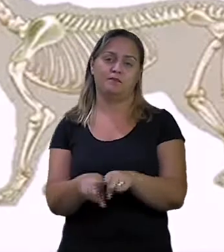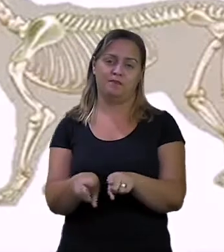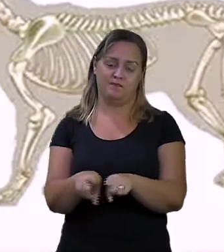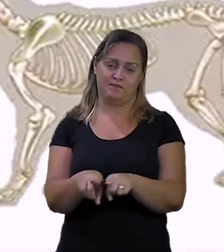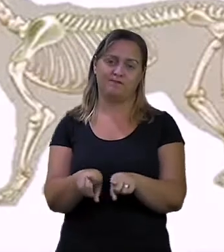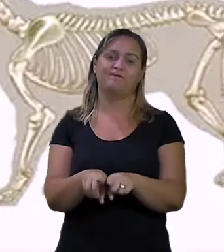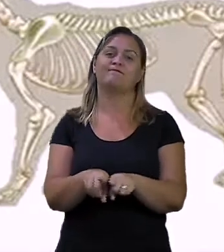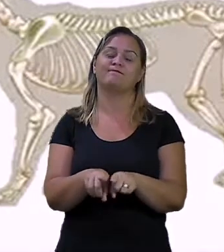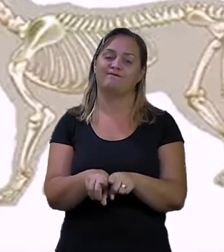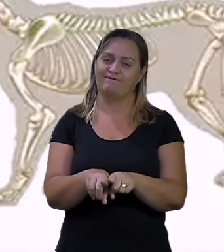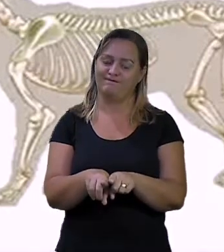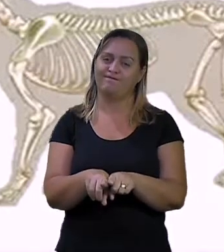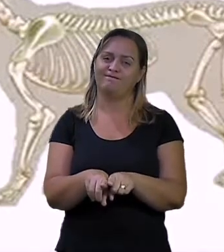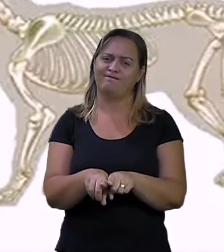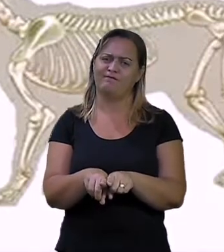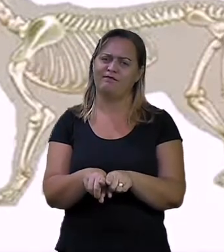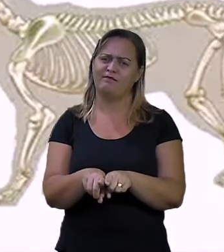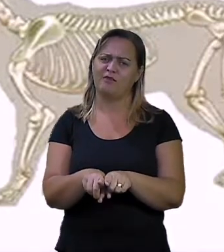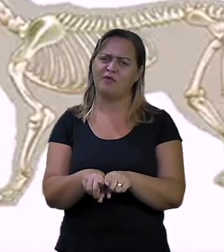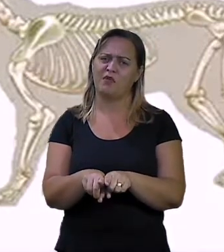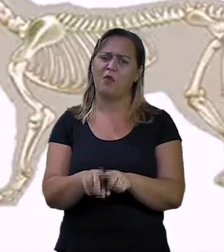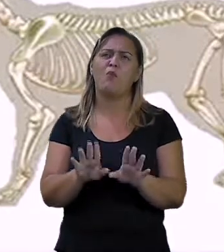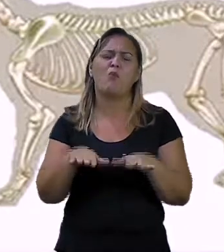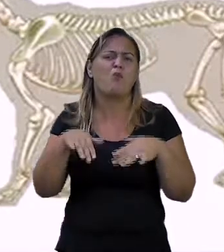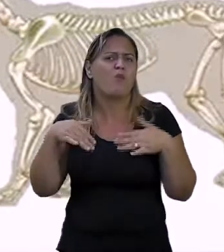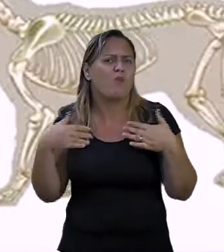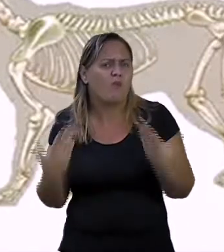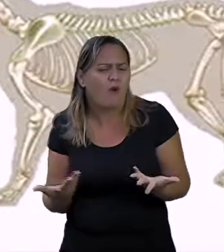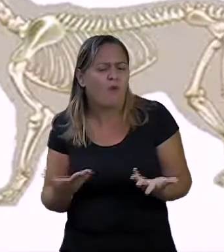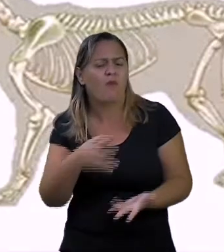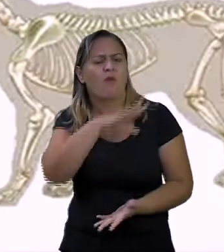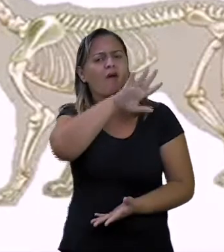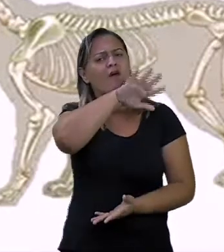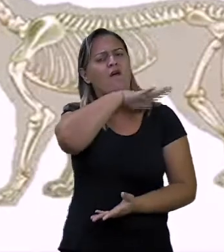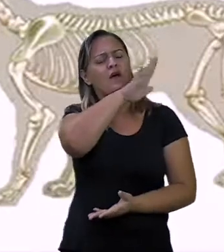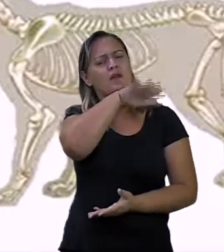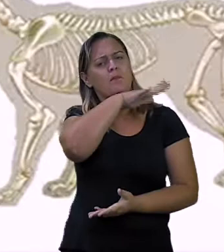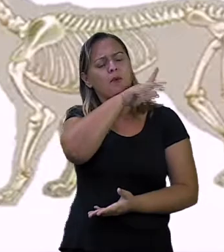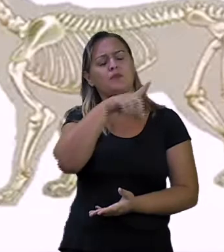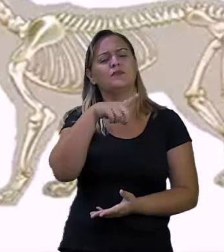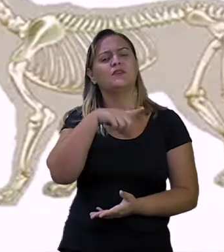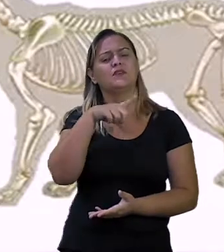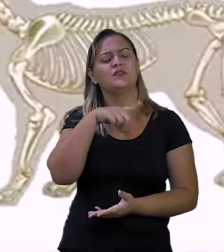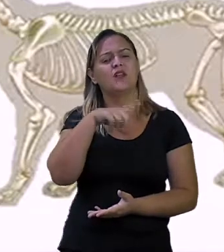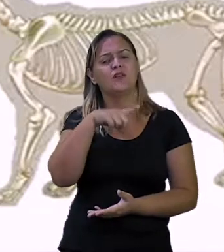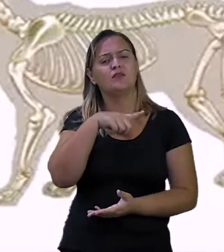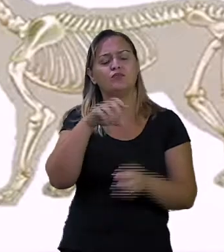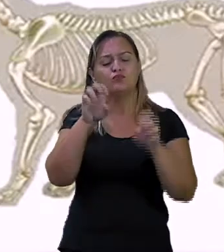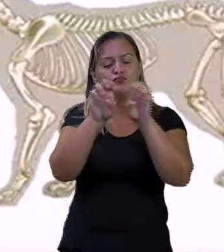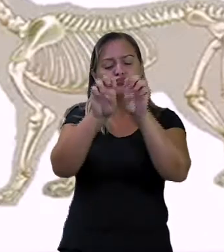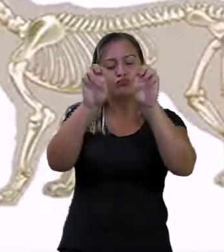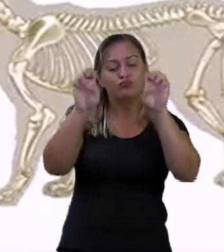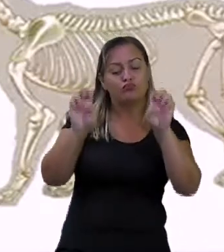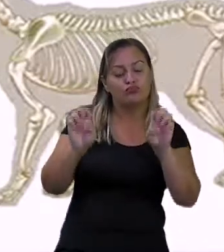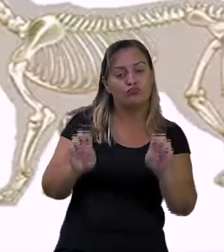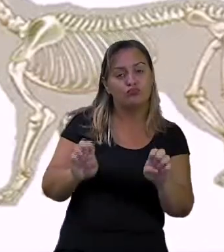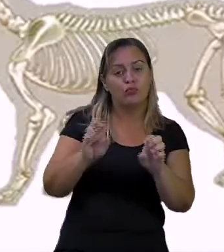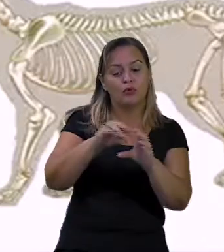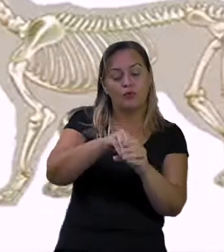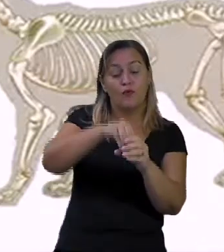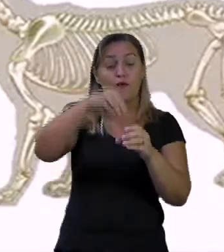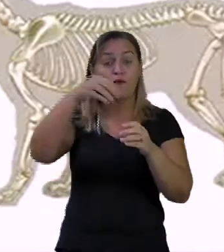locomoção. Quem são estes animais que possuem uma estrutura